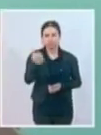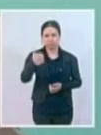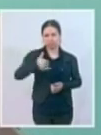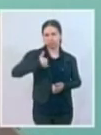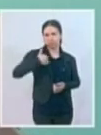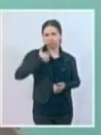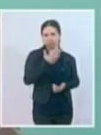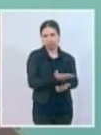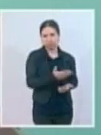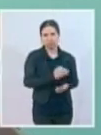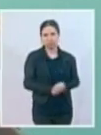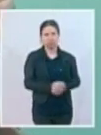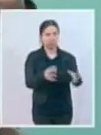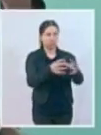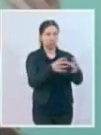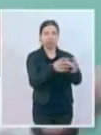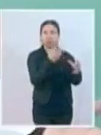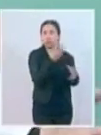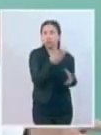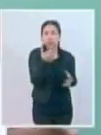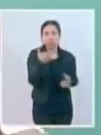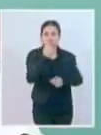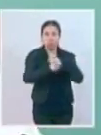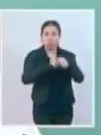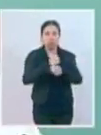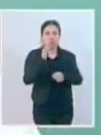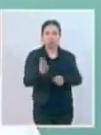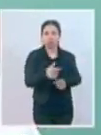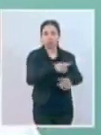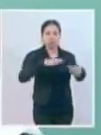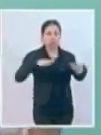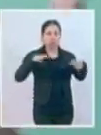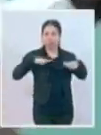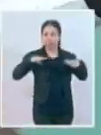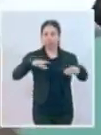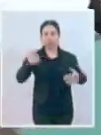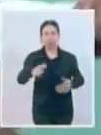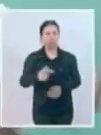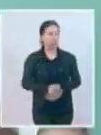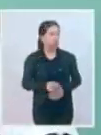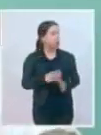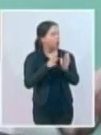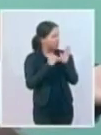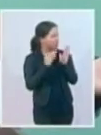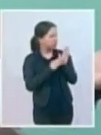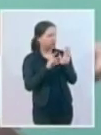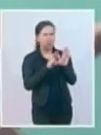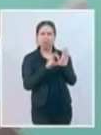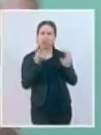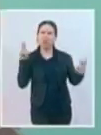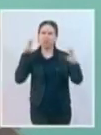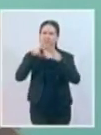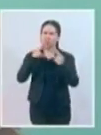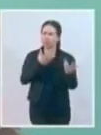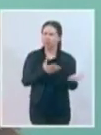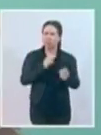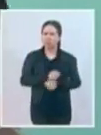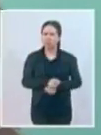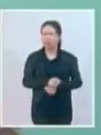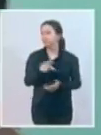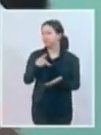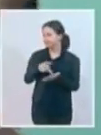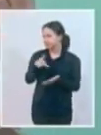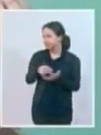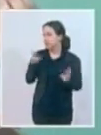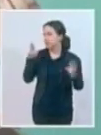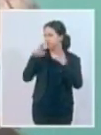Uma comunidade com 31 anos e que não tem a nossa praça. Uma referência de comunidade, referência, né? É uma referência, porque o quê? É uma comunidade